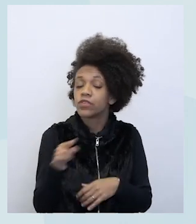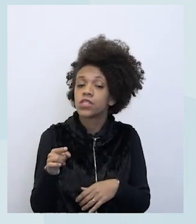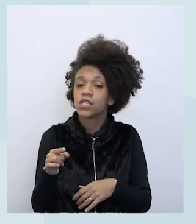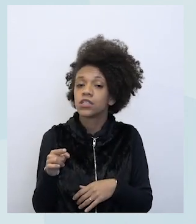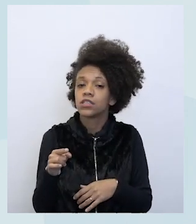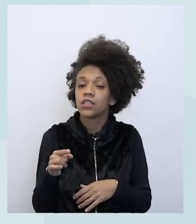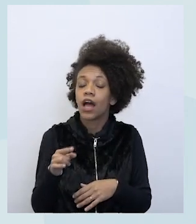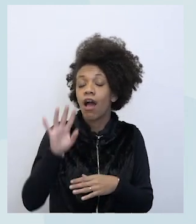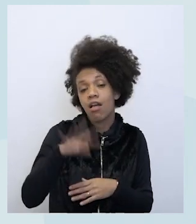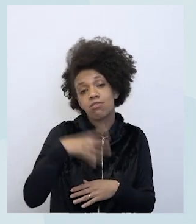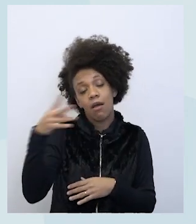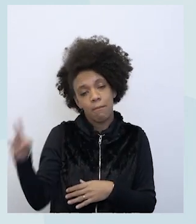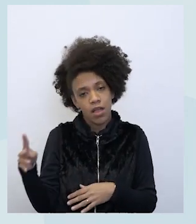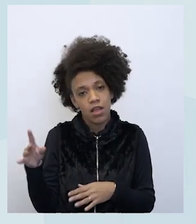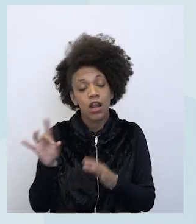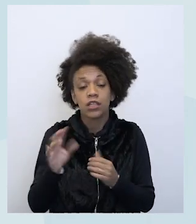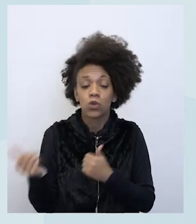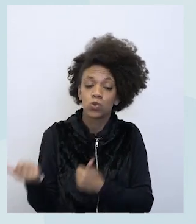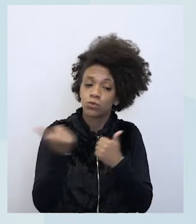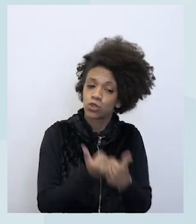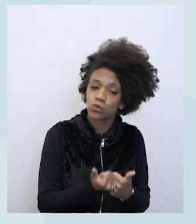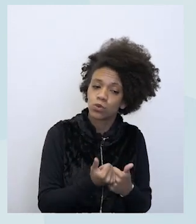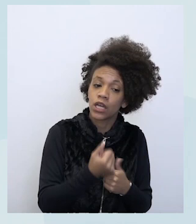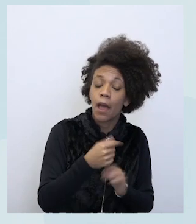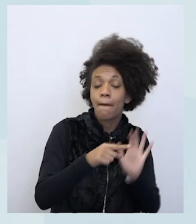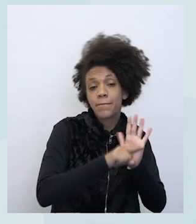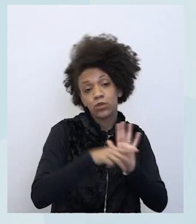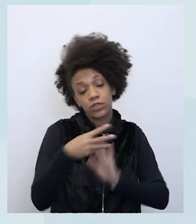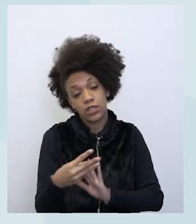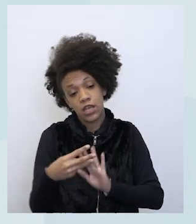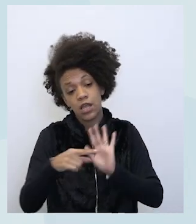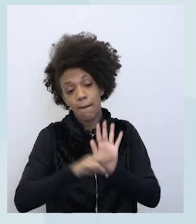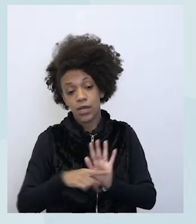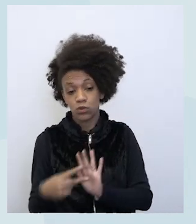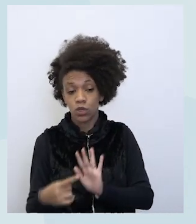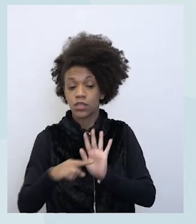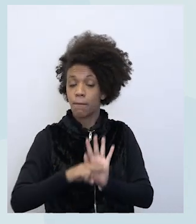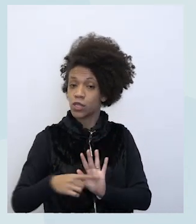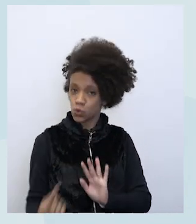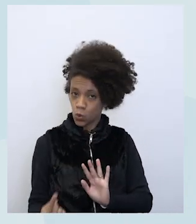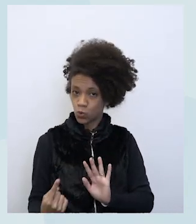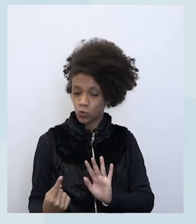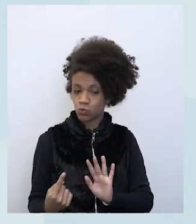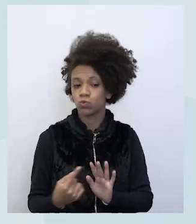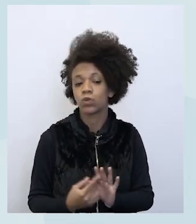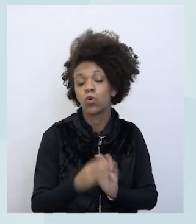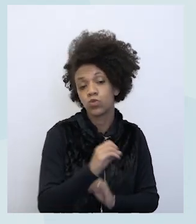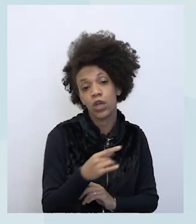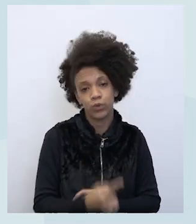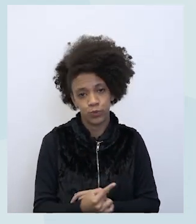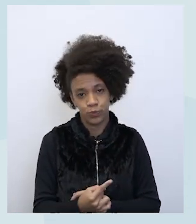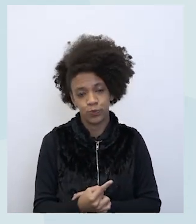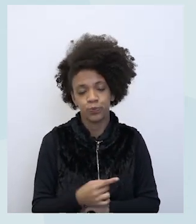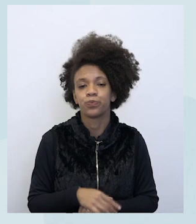façam a tabela. Então, substitui o menos 3 no lugar do x, o menos 2 no lugar do x, o menos 1 no lugar do x, o 0 no